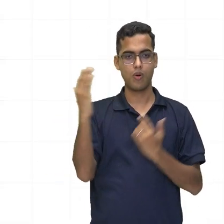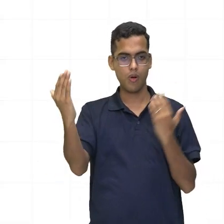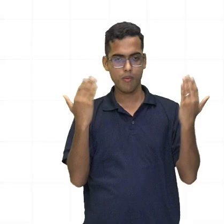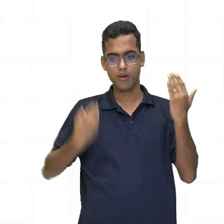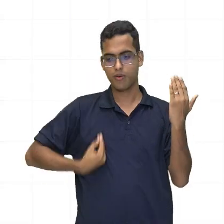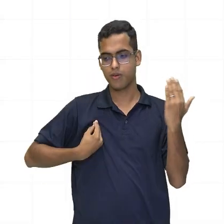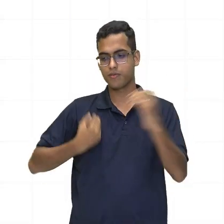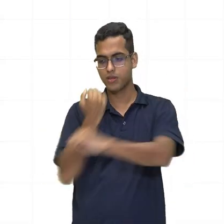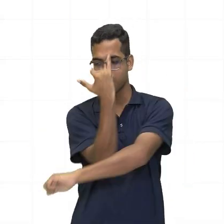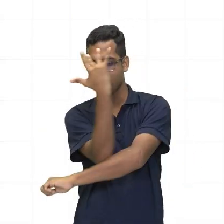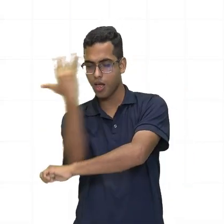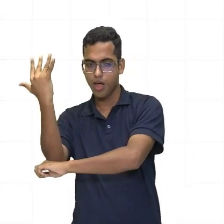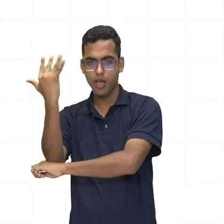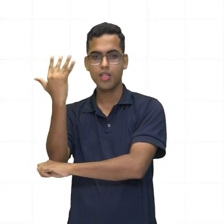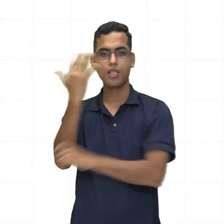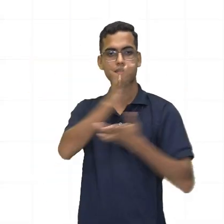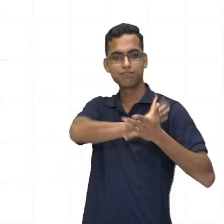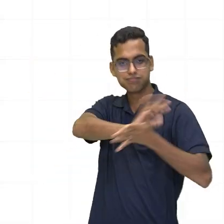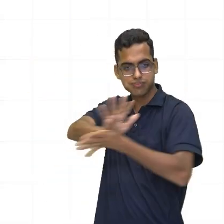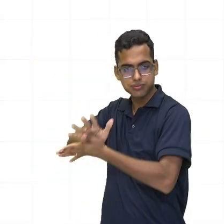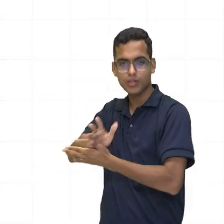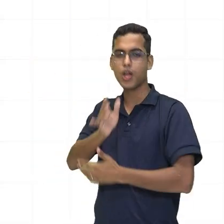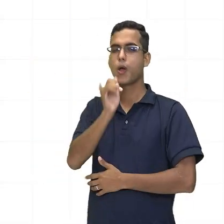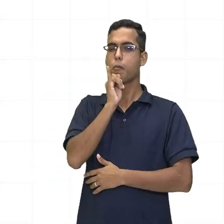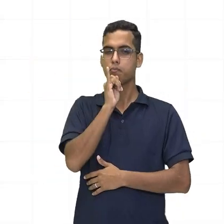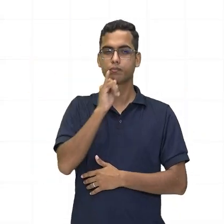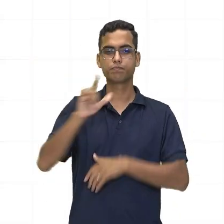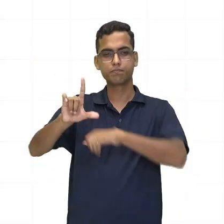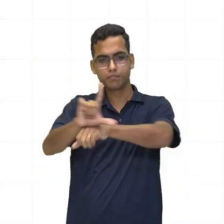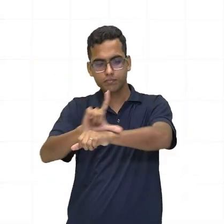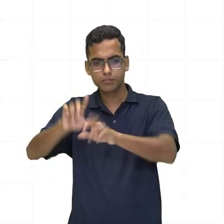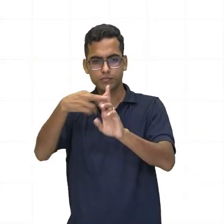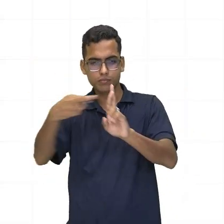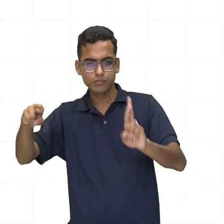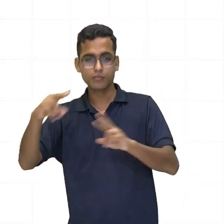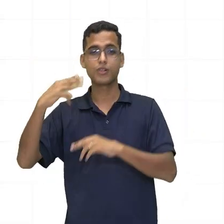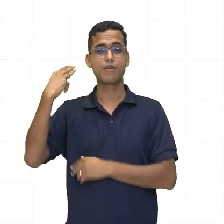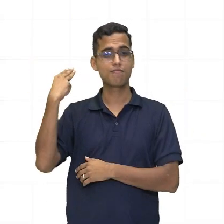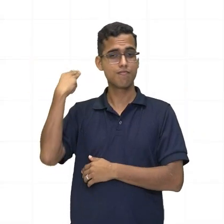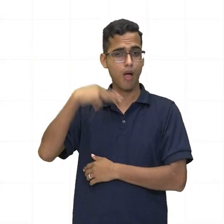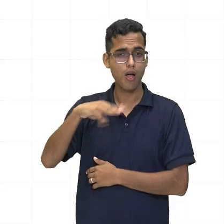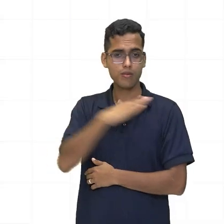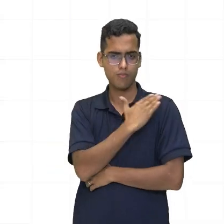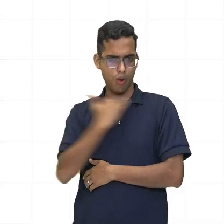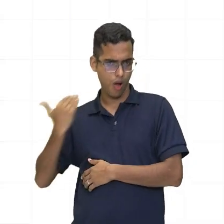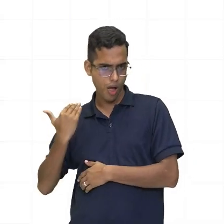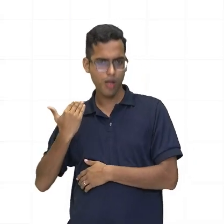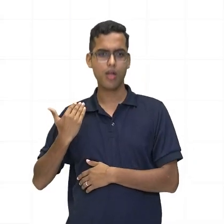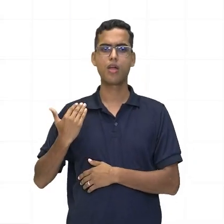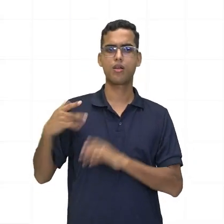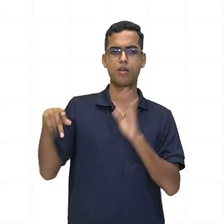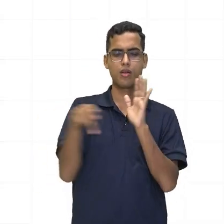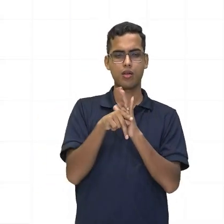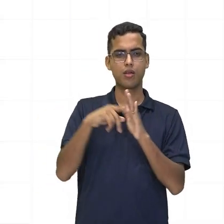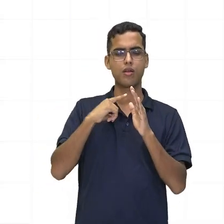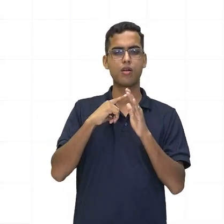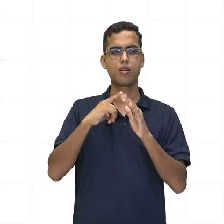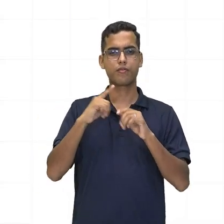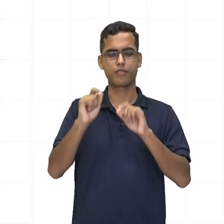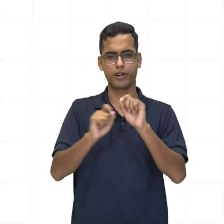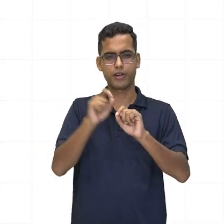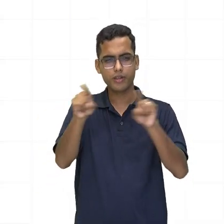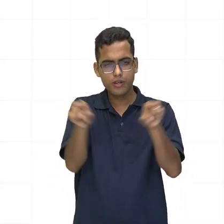exemplo disso? Um exemplo de liderança religiosa martirizada é a freira católica